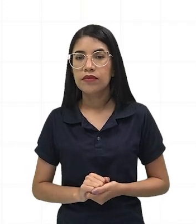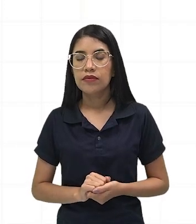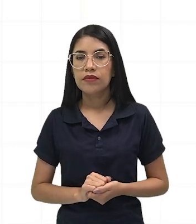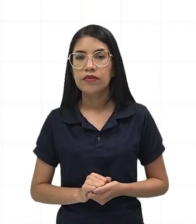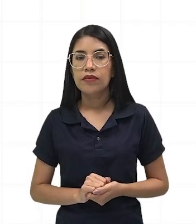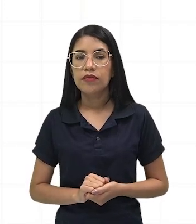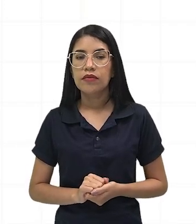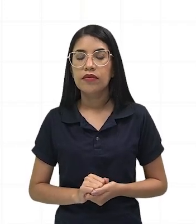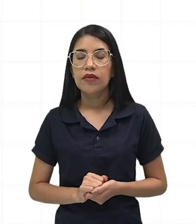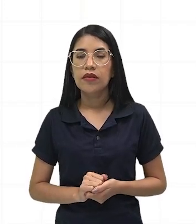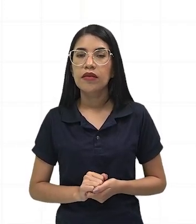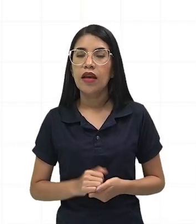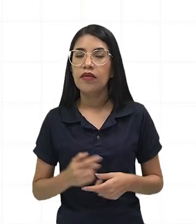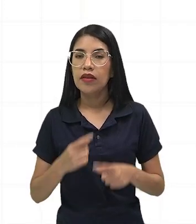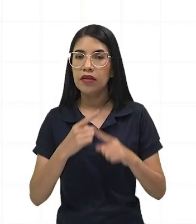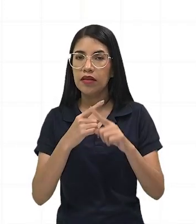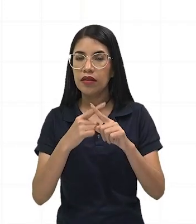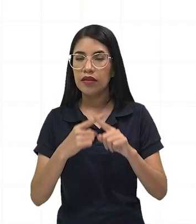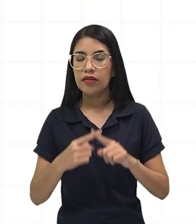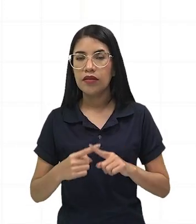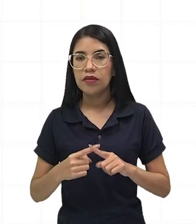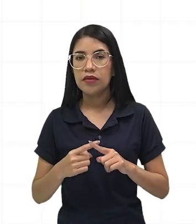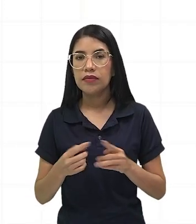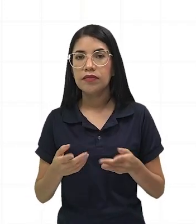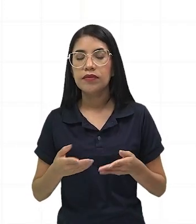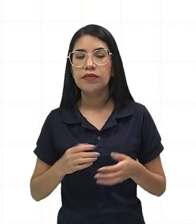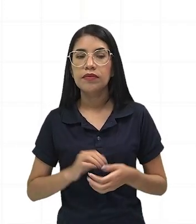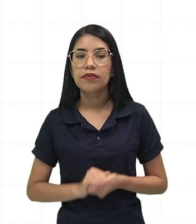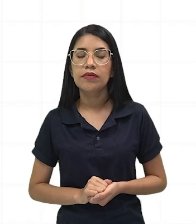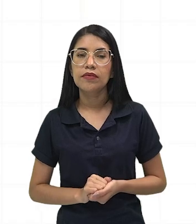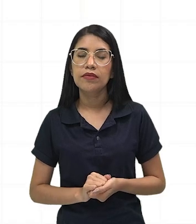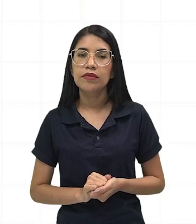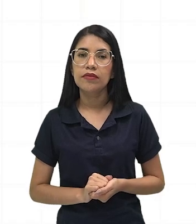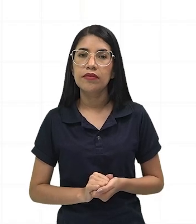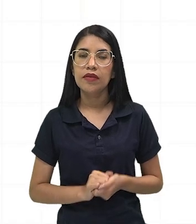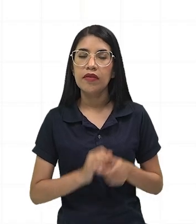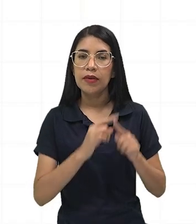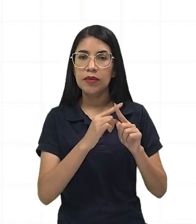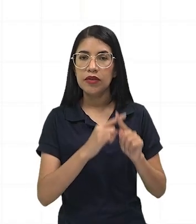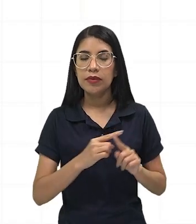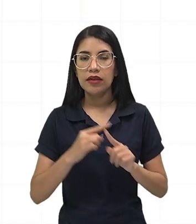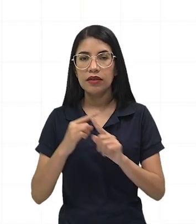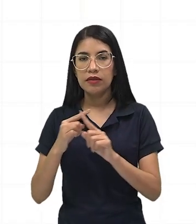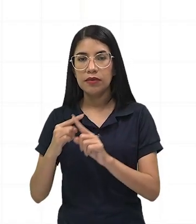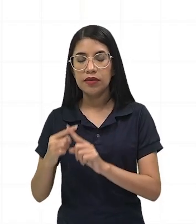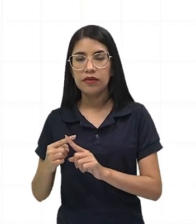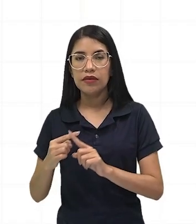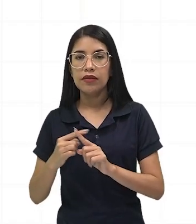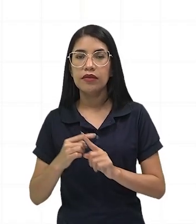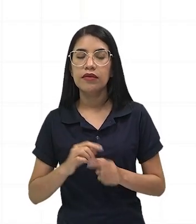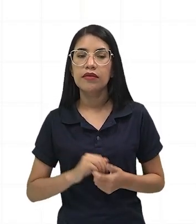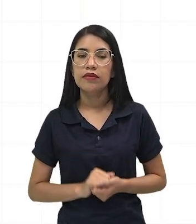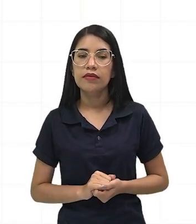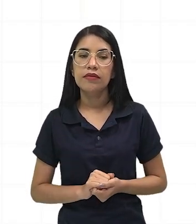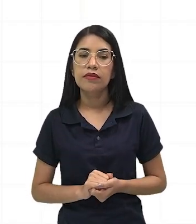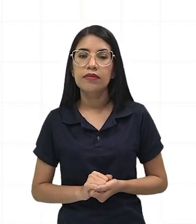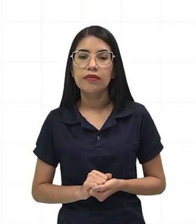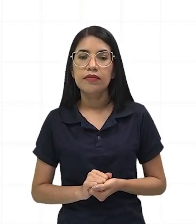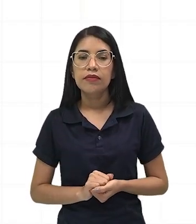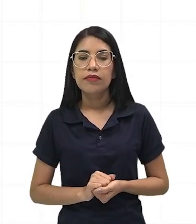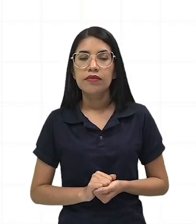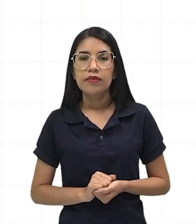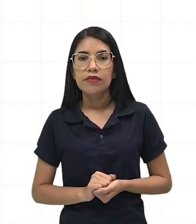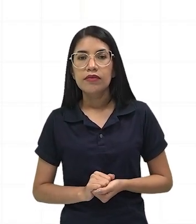agora você vai aplicar a propriedade fundamental, olha. O produto dos extremos é igual ao produto dos meios, olha,